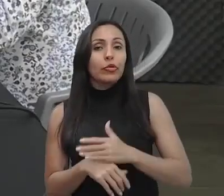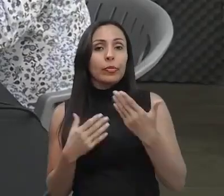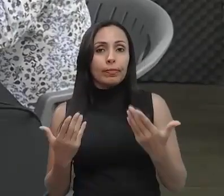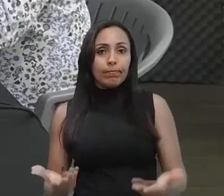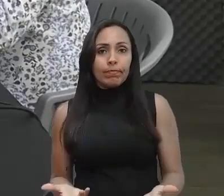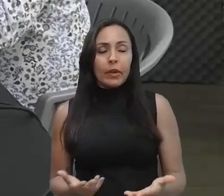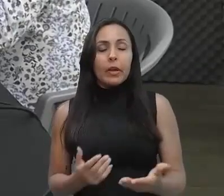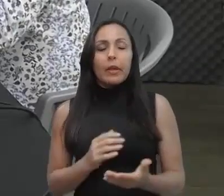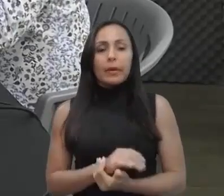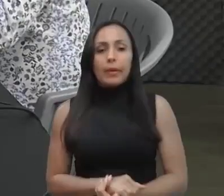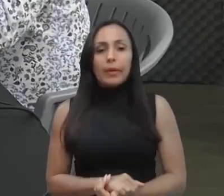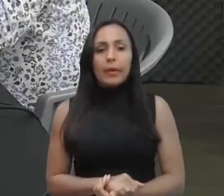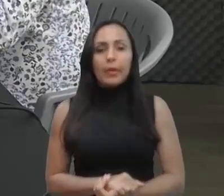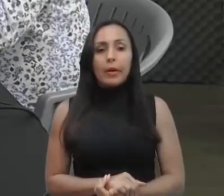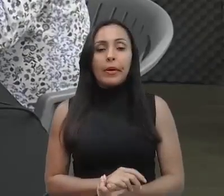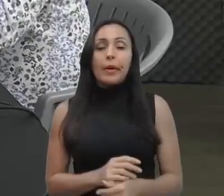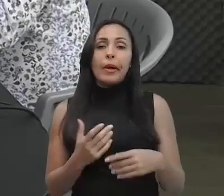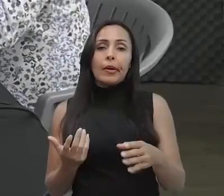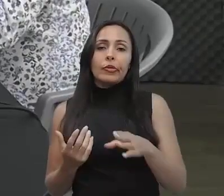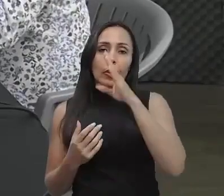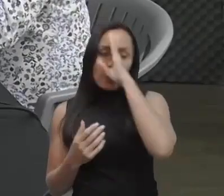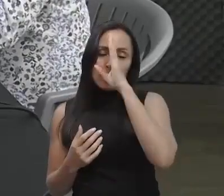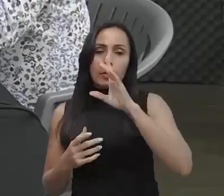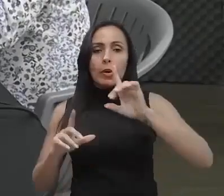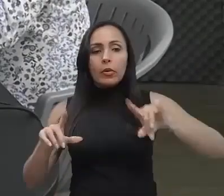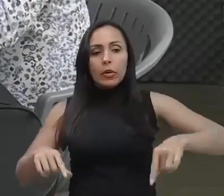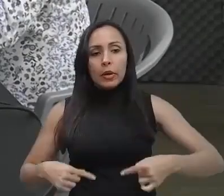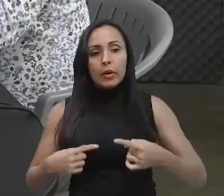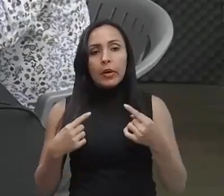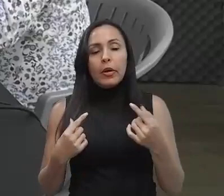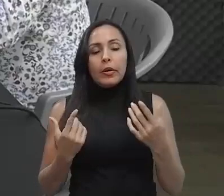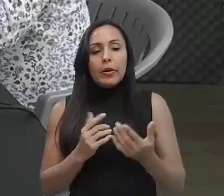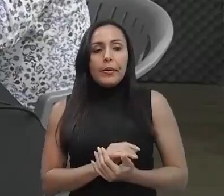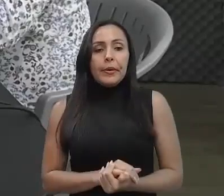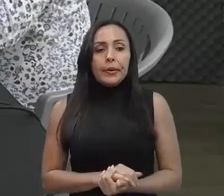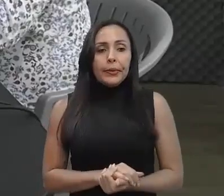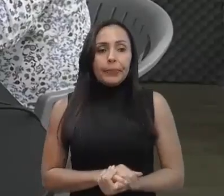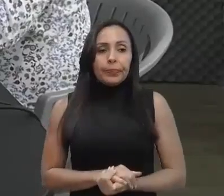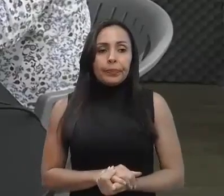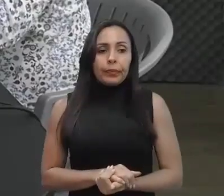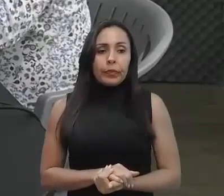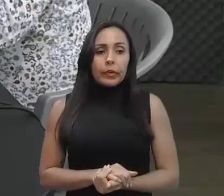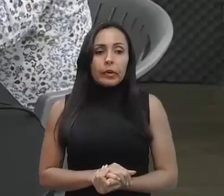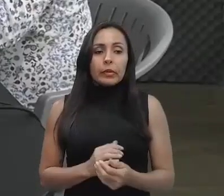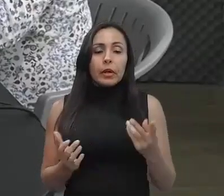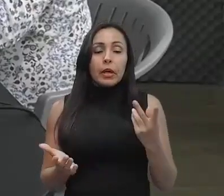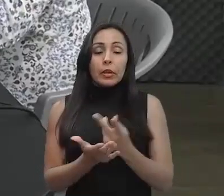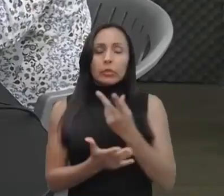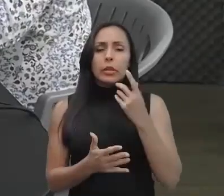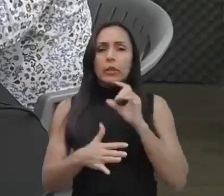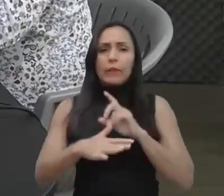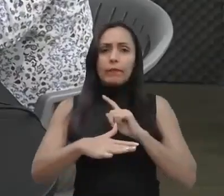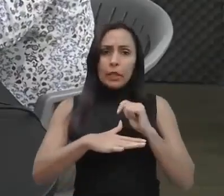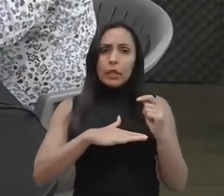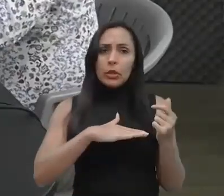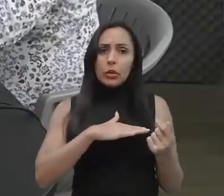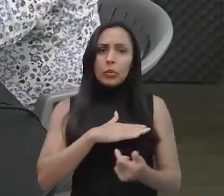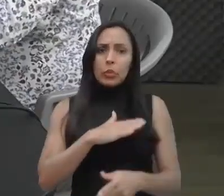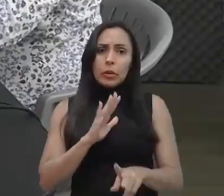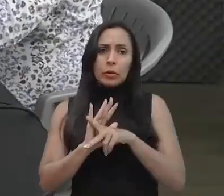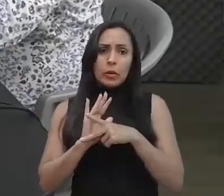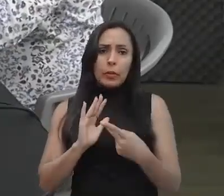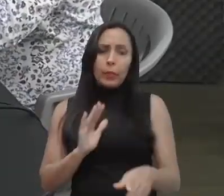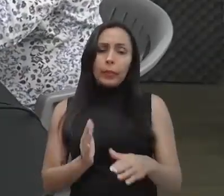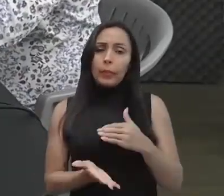aí eu acho que esse é o principal desafio da gente atualmente sabe interessante acontecem fake News da própria secretaria assim tipo alguém